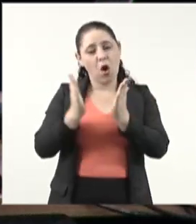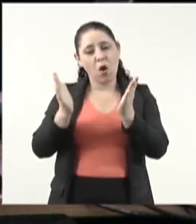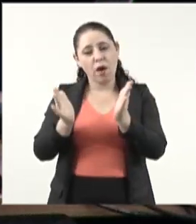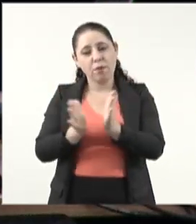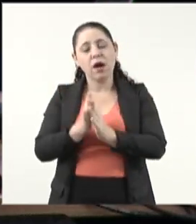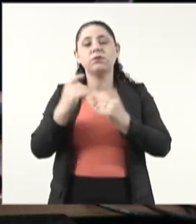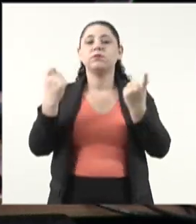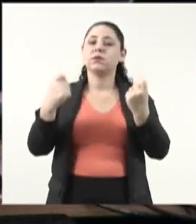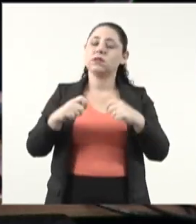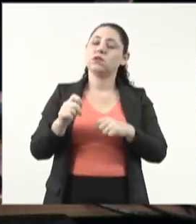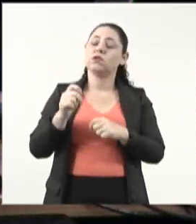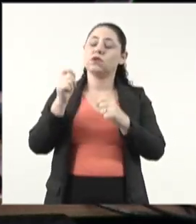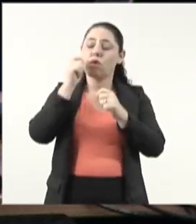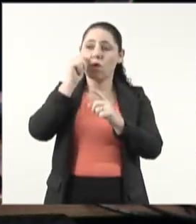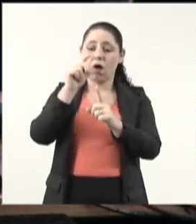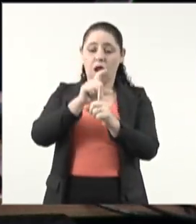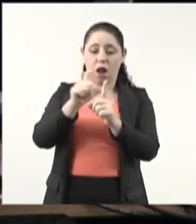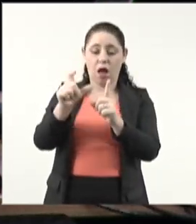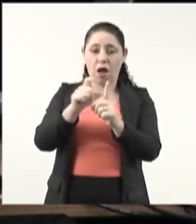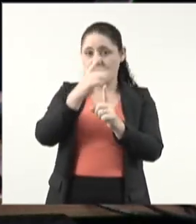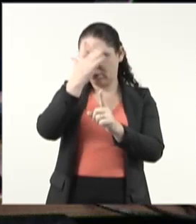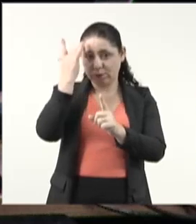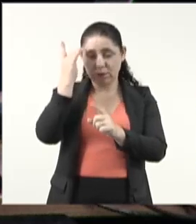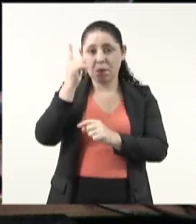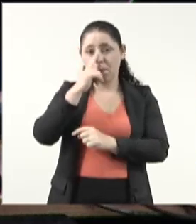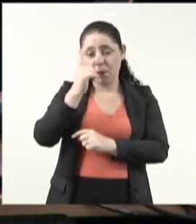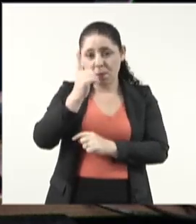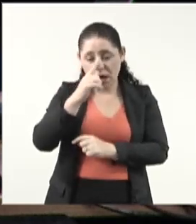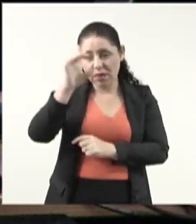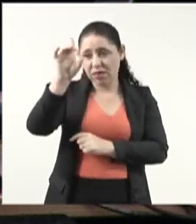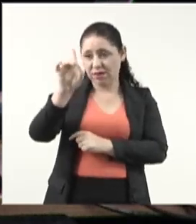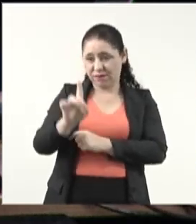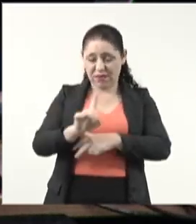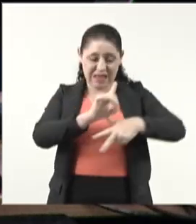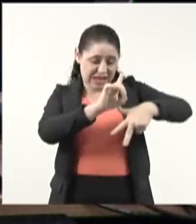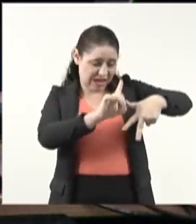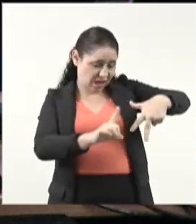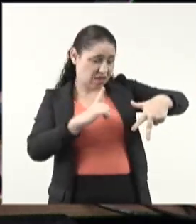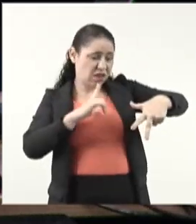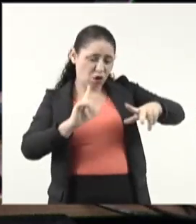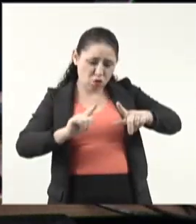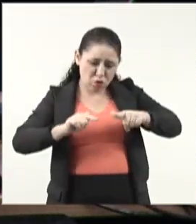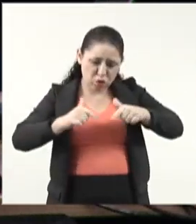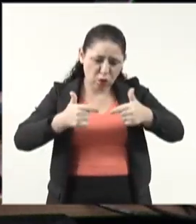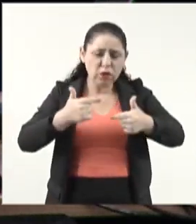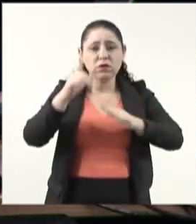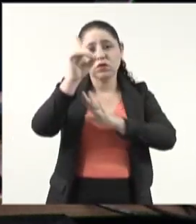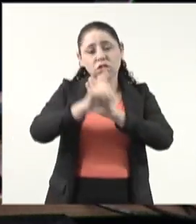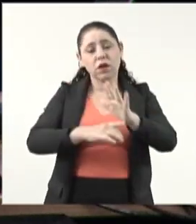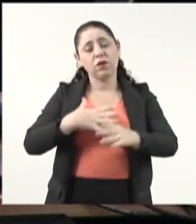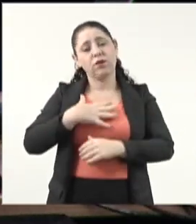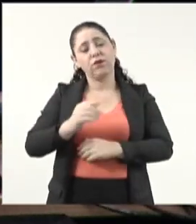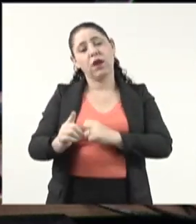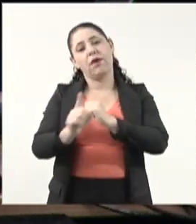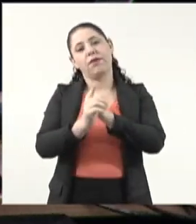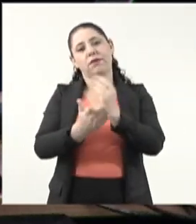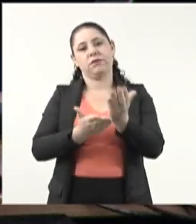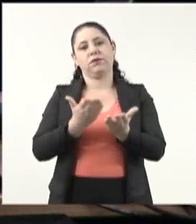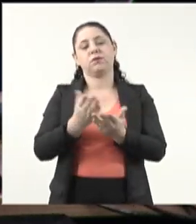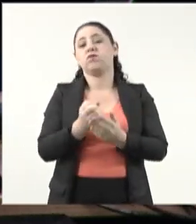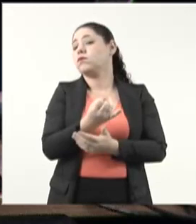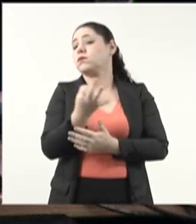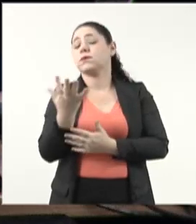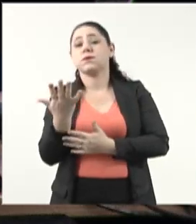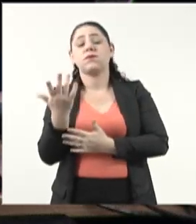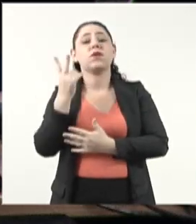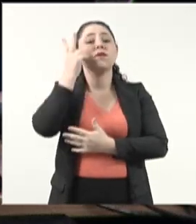vulnerabilidade social, mães de pessoas com deficiência, que lutam para ter os direitos dos seus filhos atendidos, né? Quantas